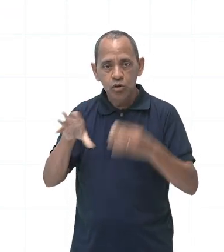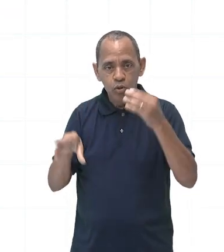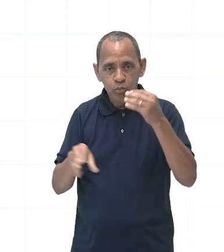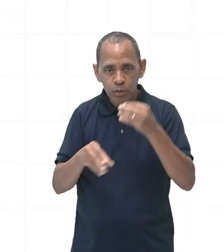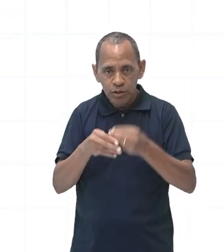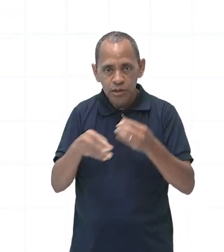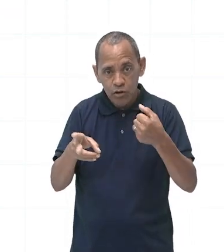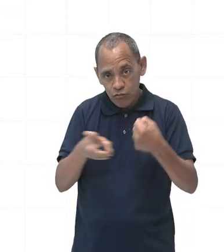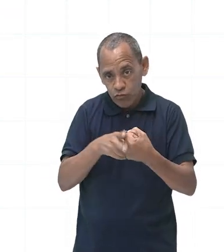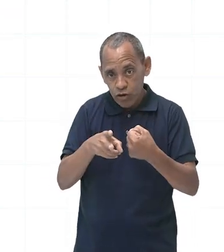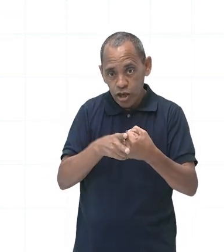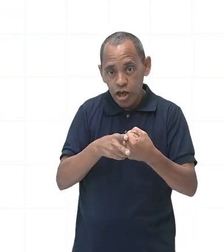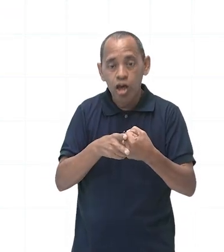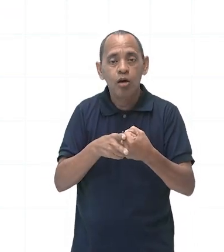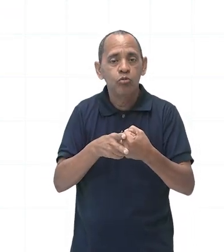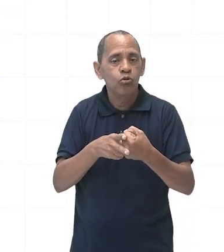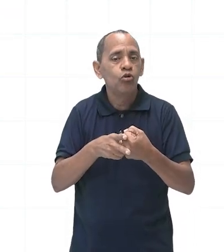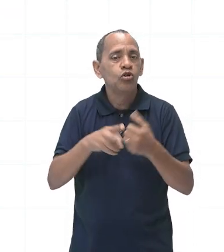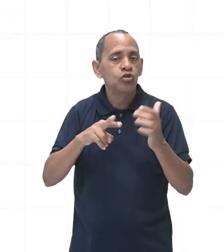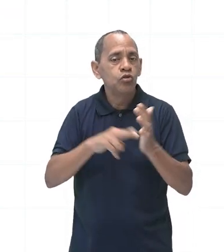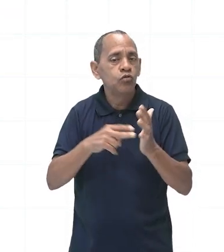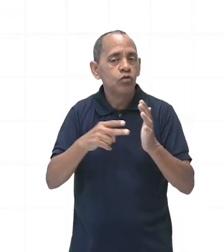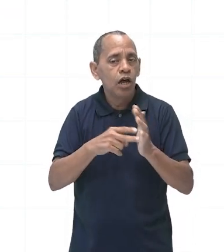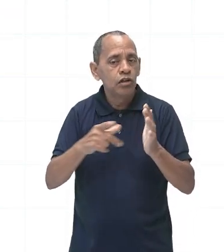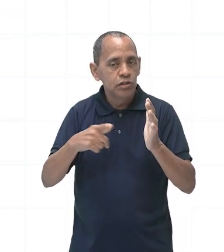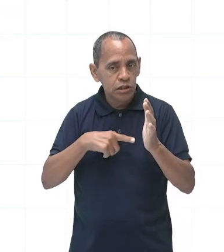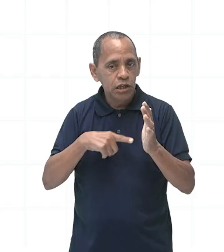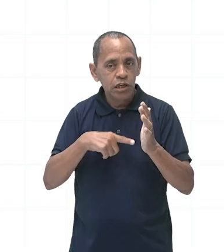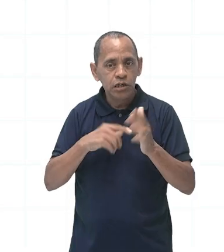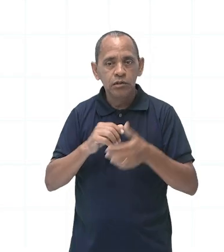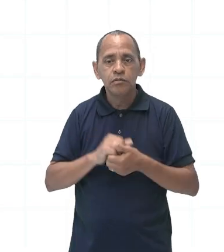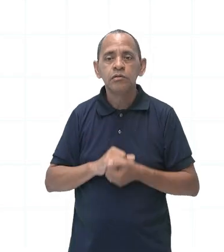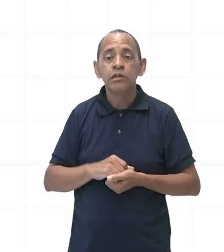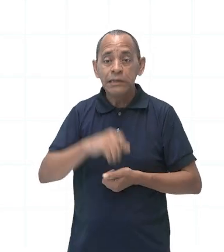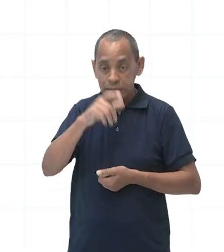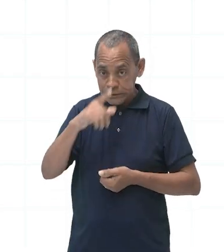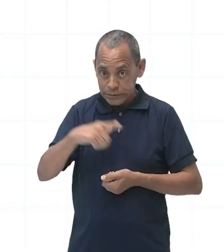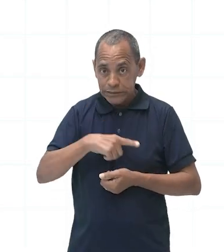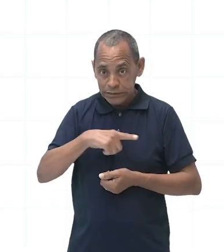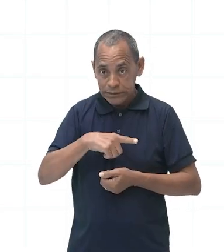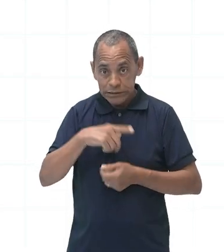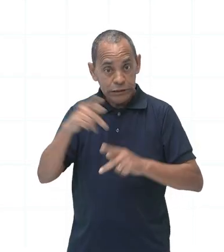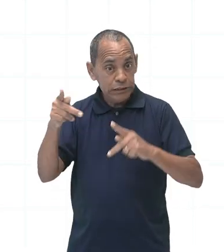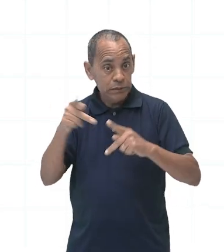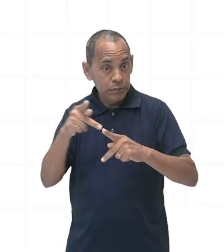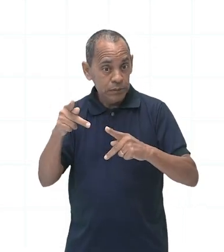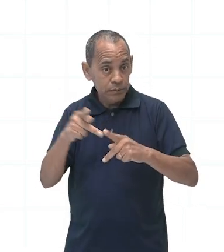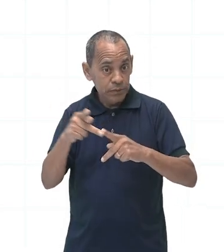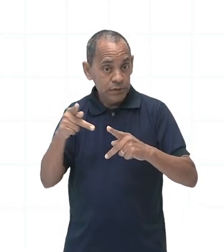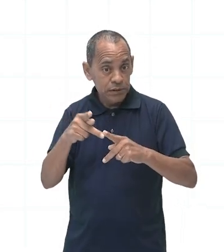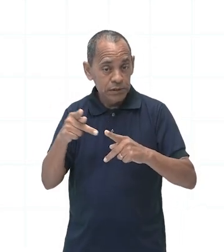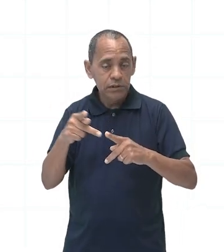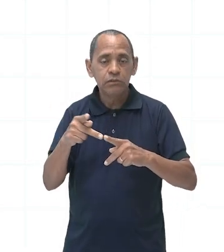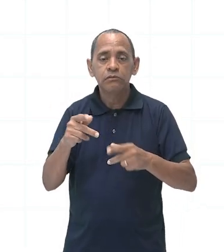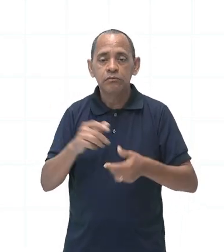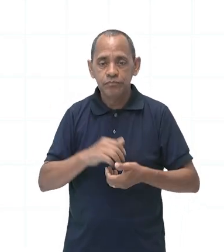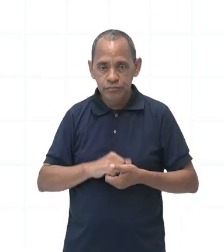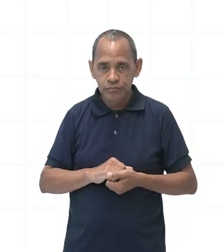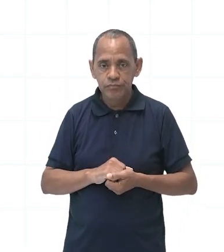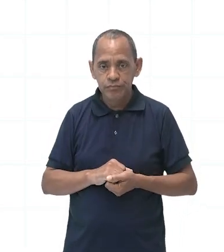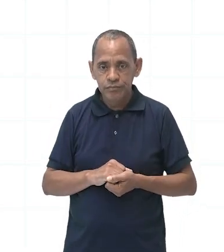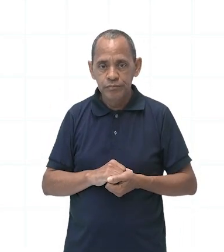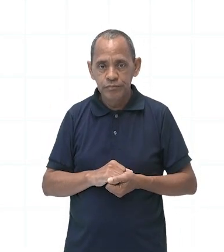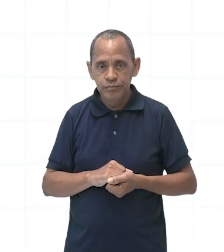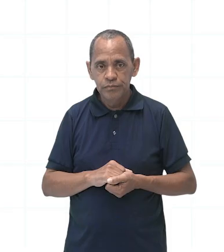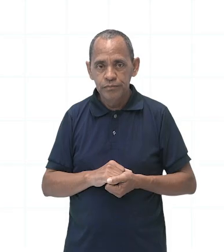O objeto indireto, avança, por favor. Ele vai complementar o sentido do meu verbo